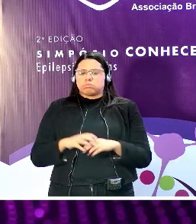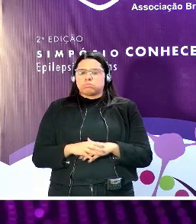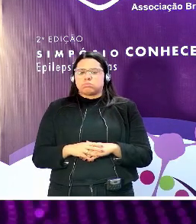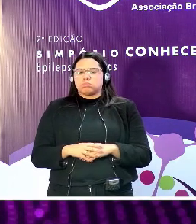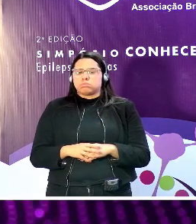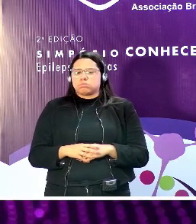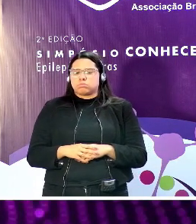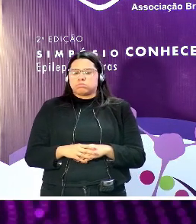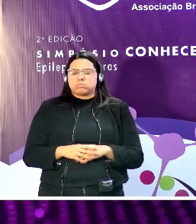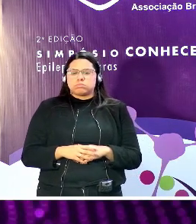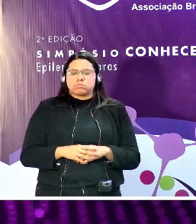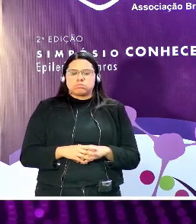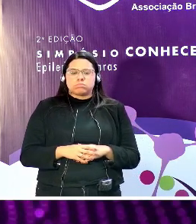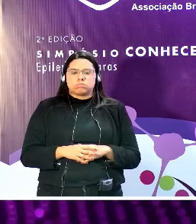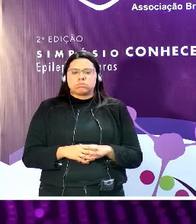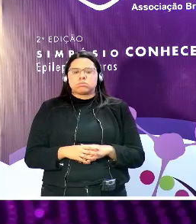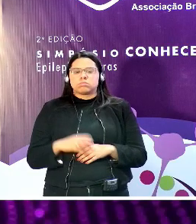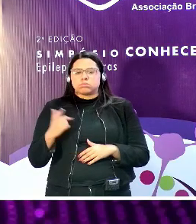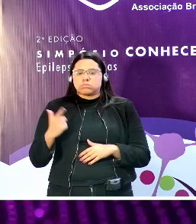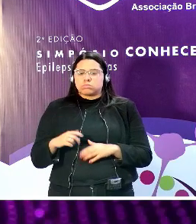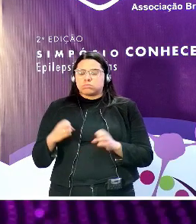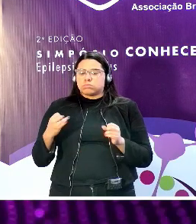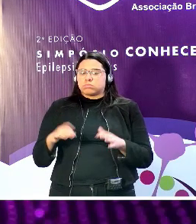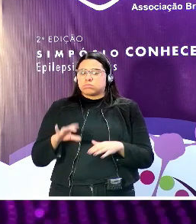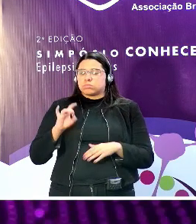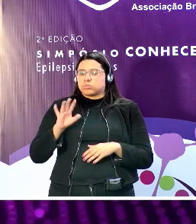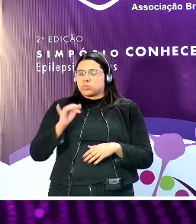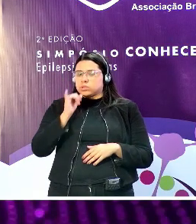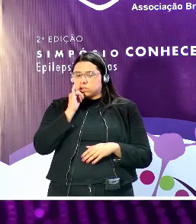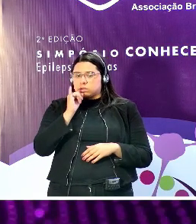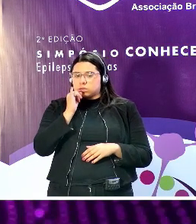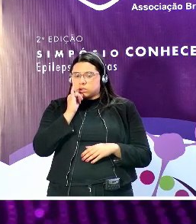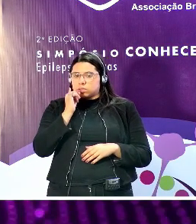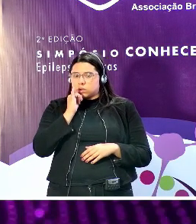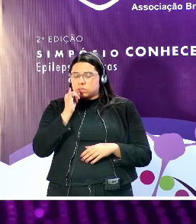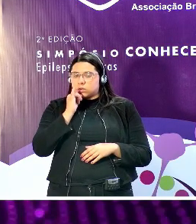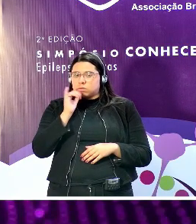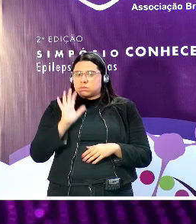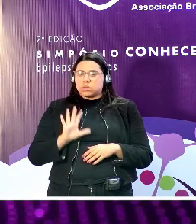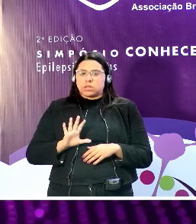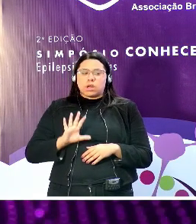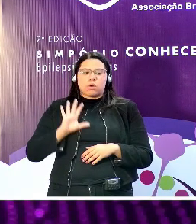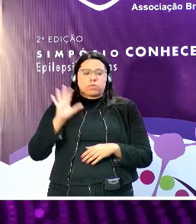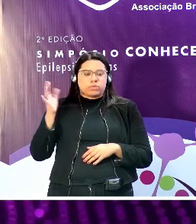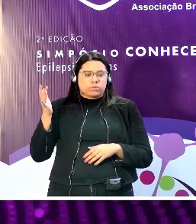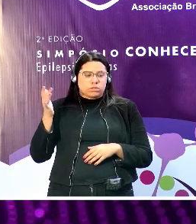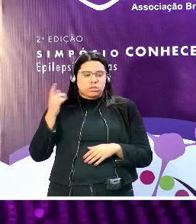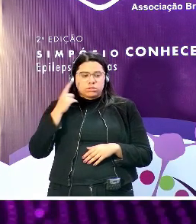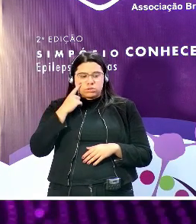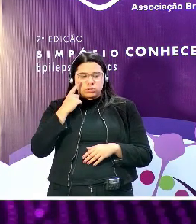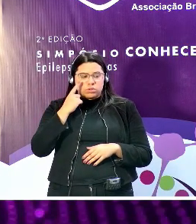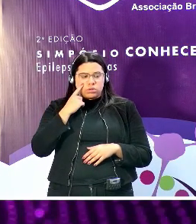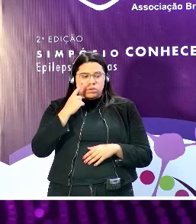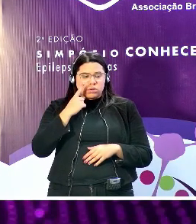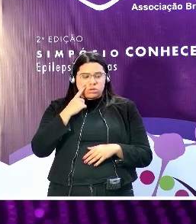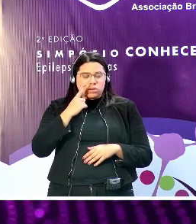E, de novo, esse é um exemplo que acontece na arritmia. A gente